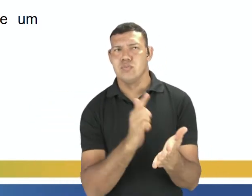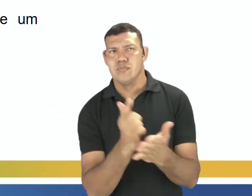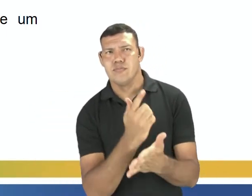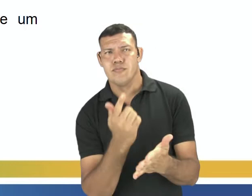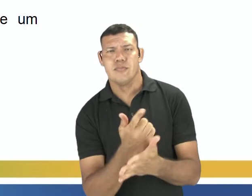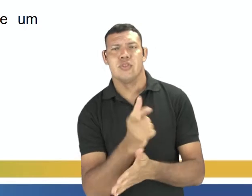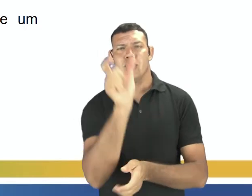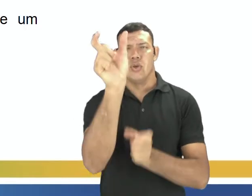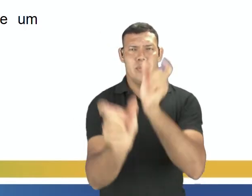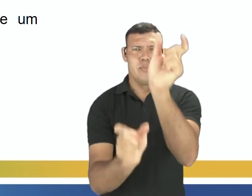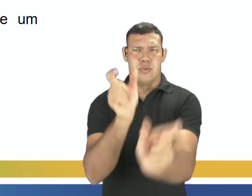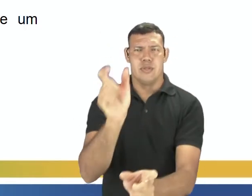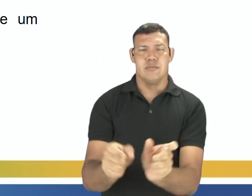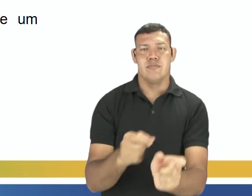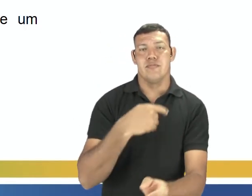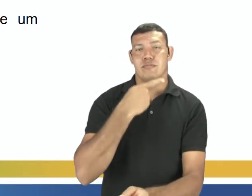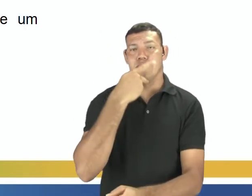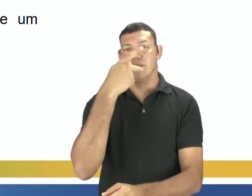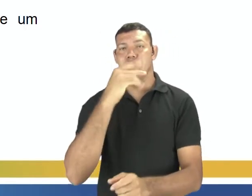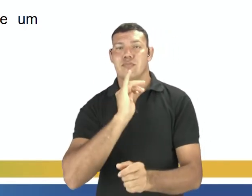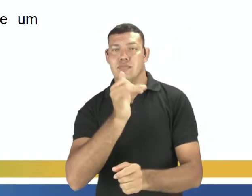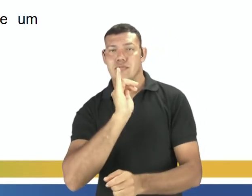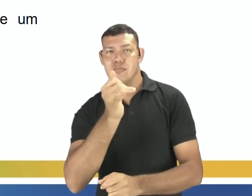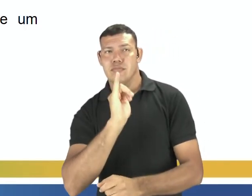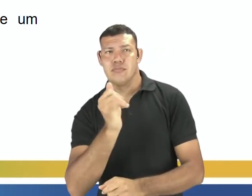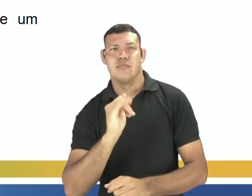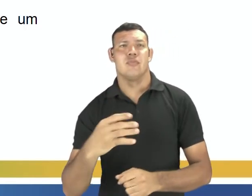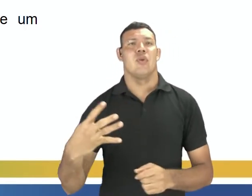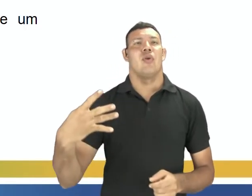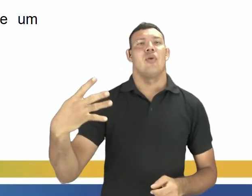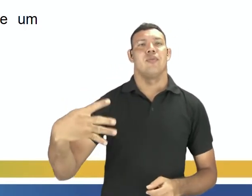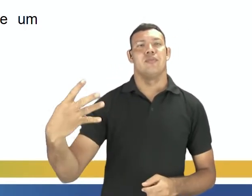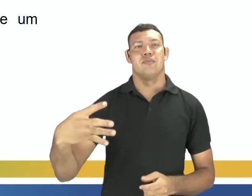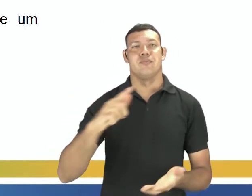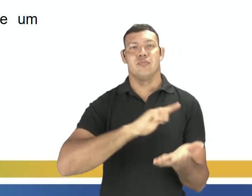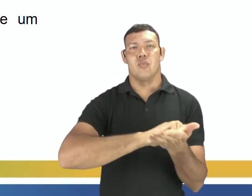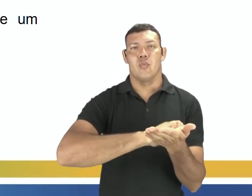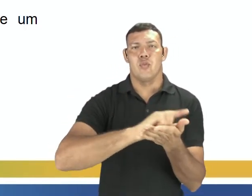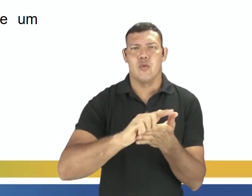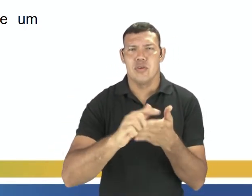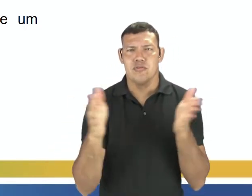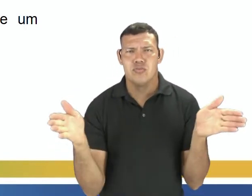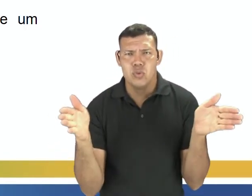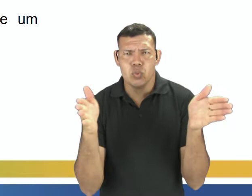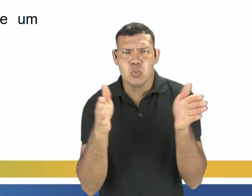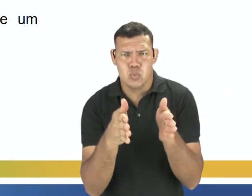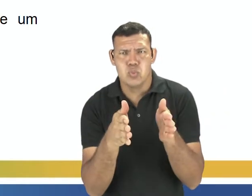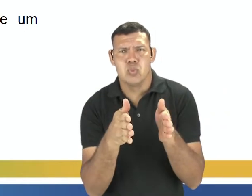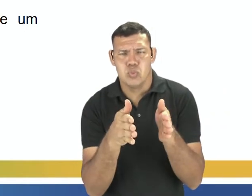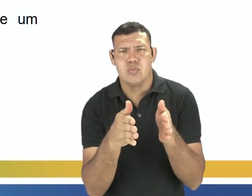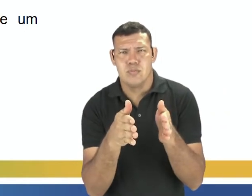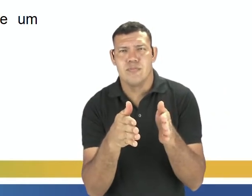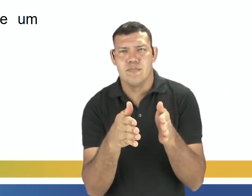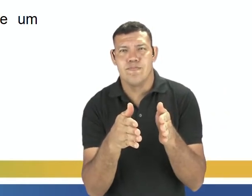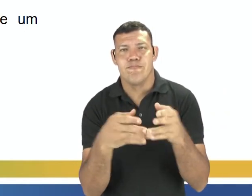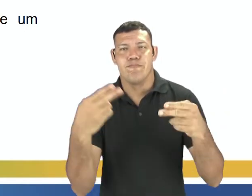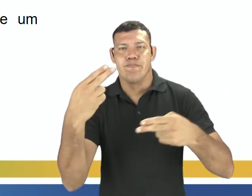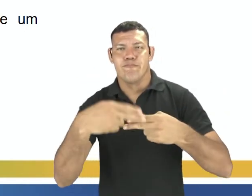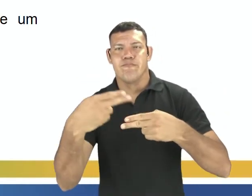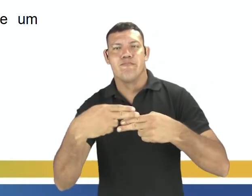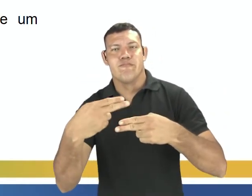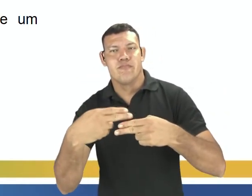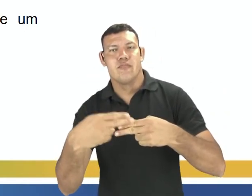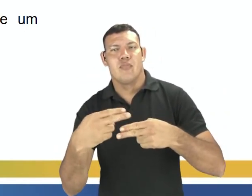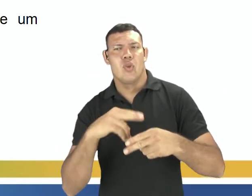personagens, ponto de vista e enredo. 4. Gênero que se define por sua pequena extensão, é mais curto que a novela ou